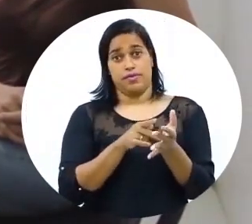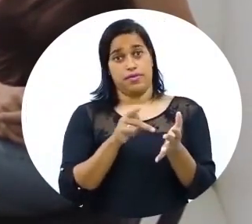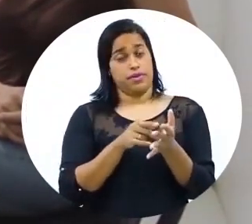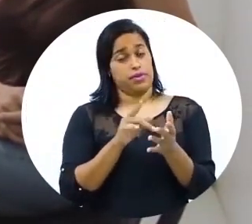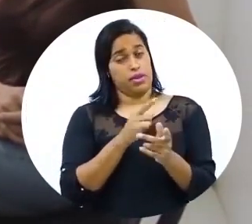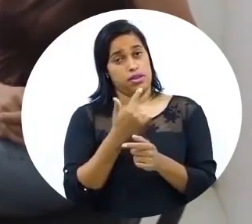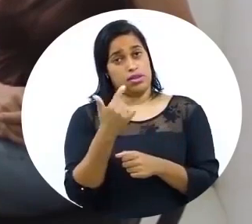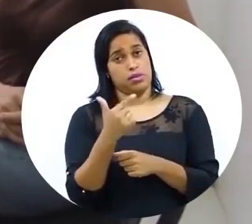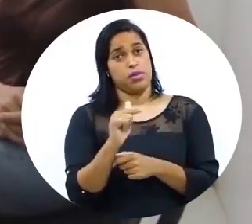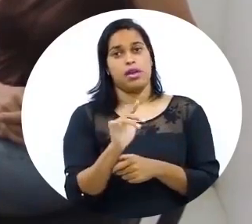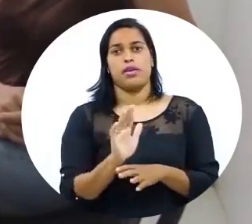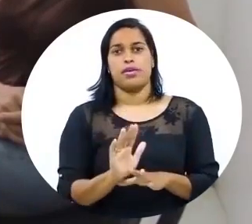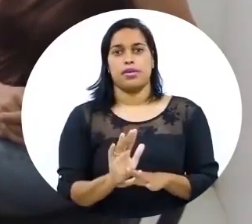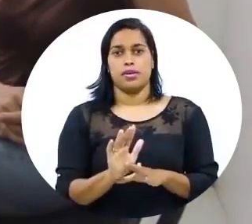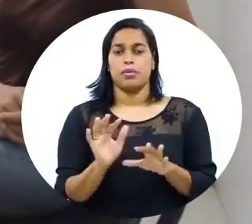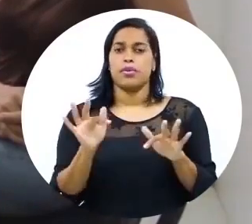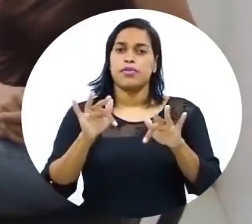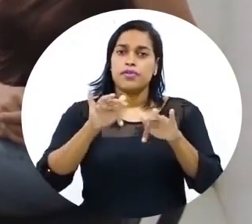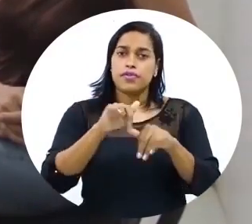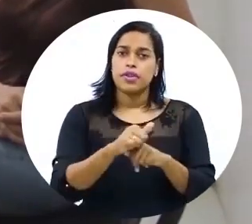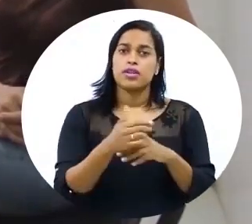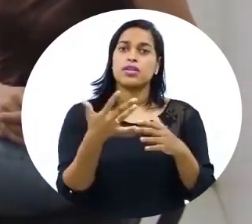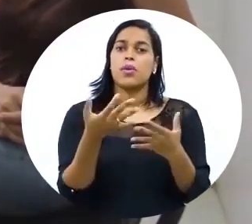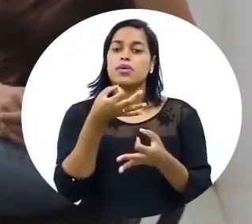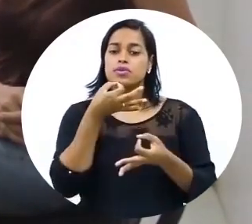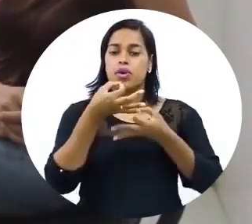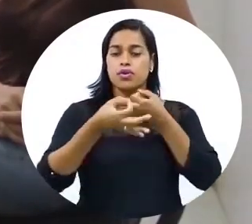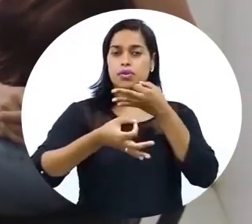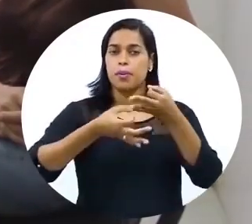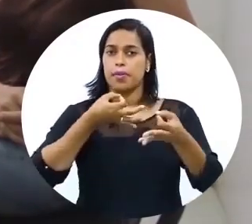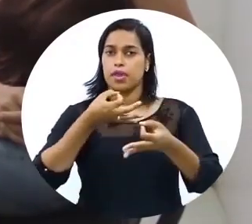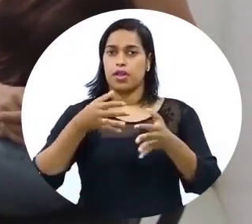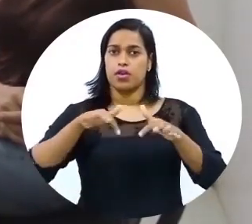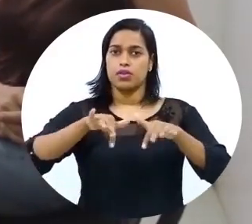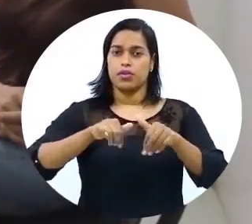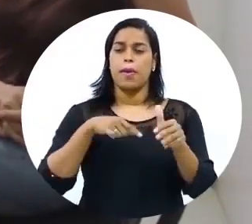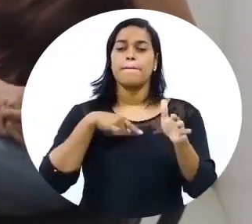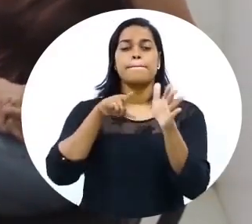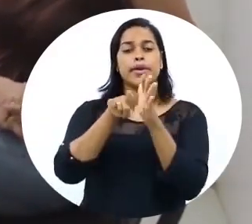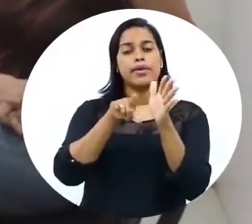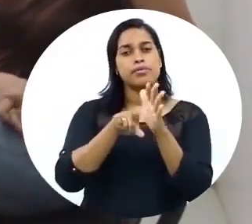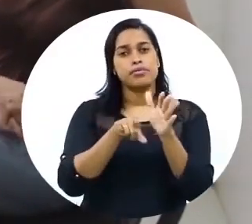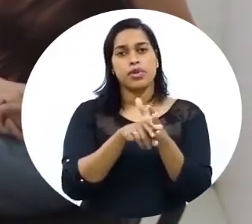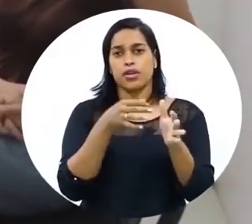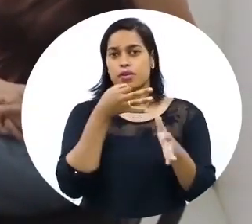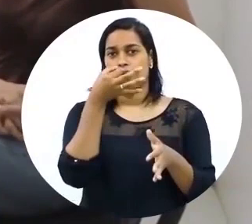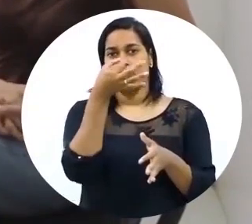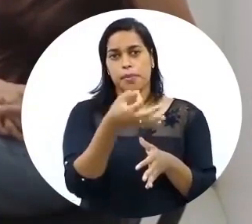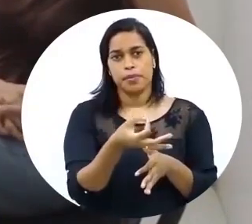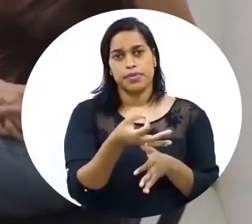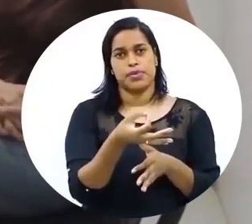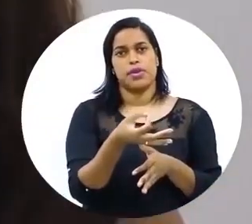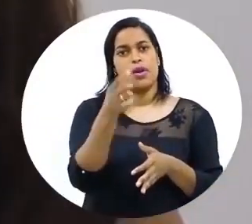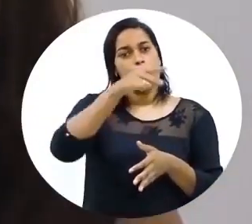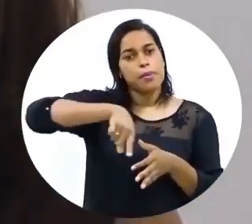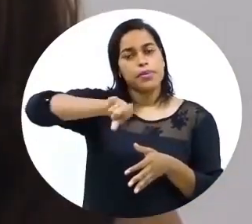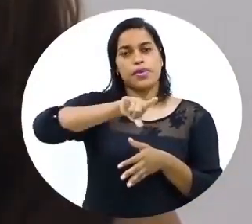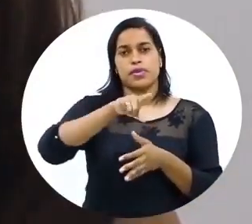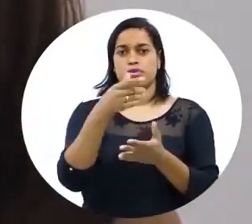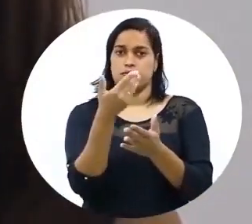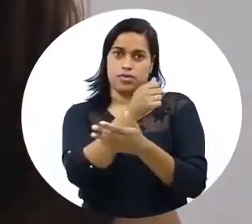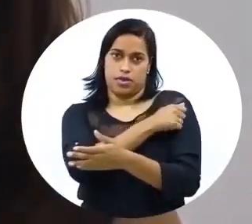realmente estar. Para a gente ir terminando, quais são as dicas finais? O que é que eu ainda não perguntei que você poderia deixar de dica para os